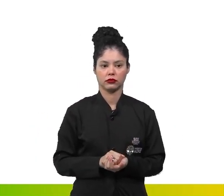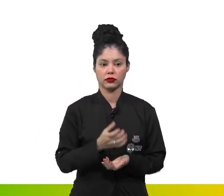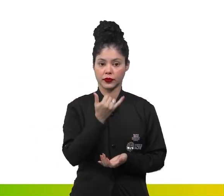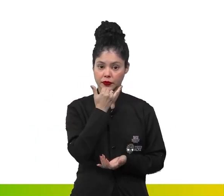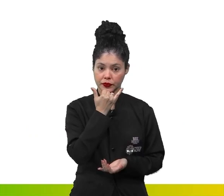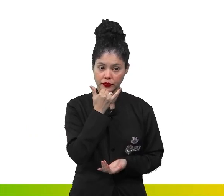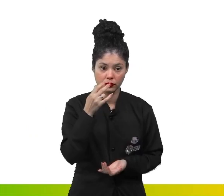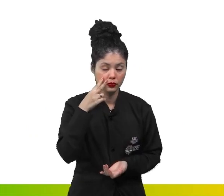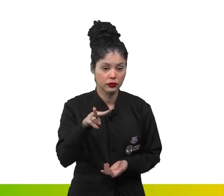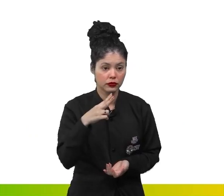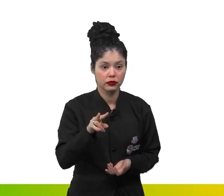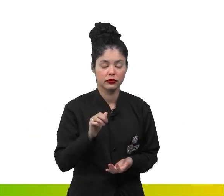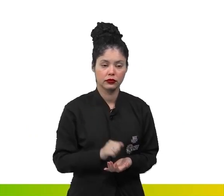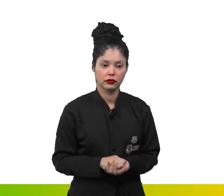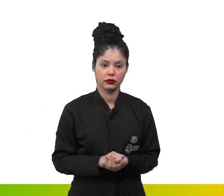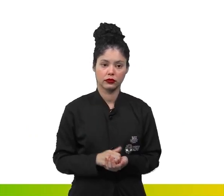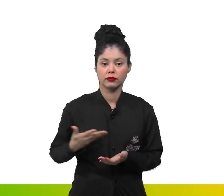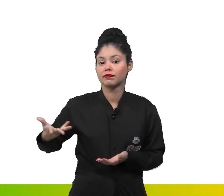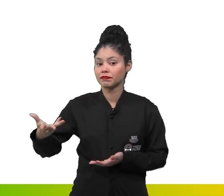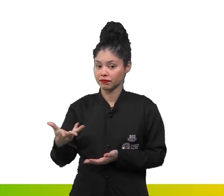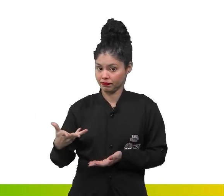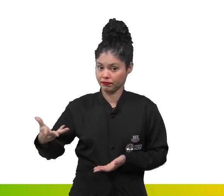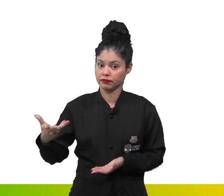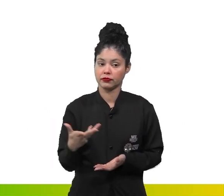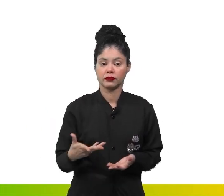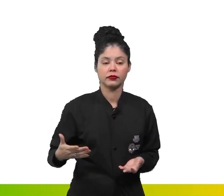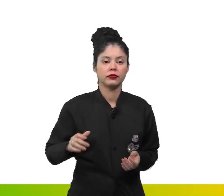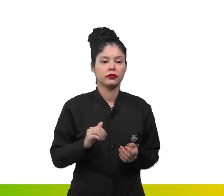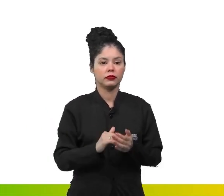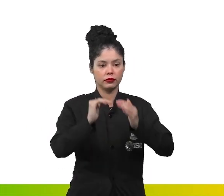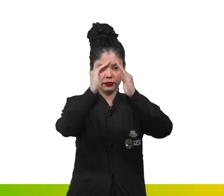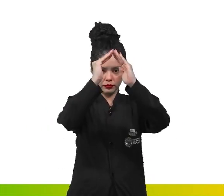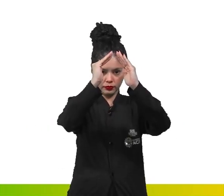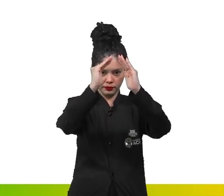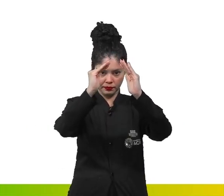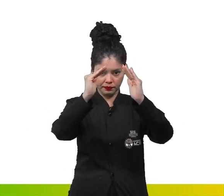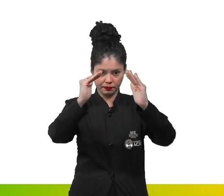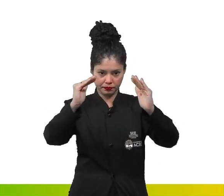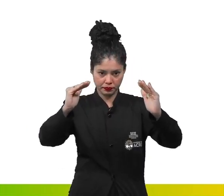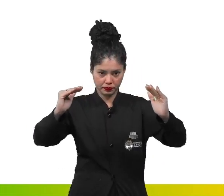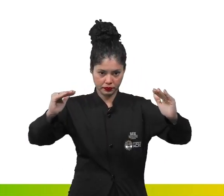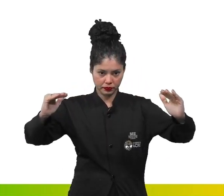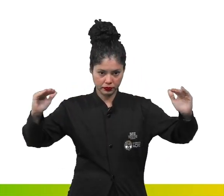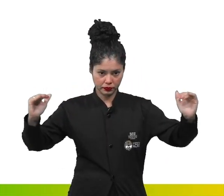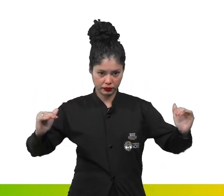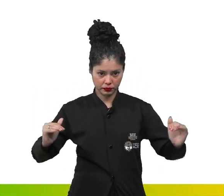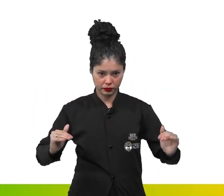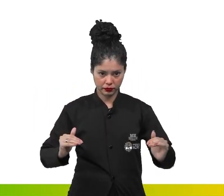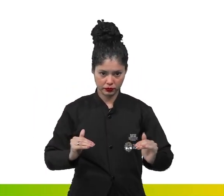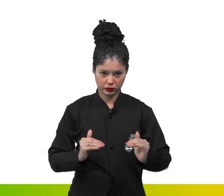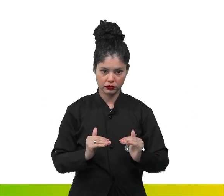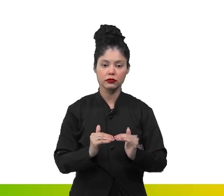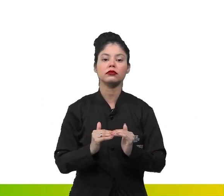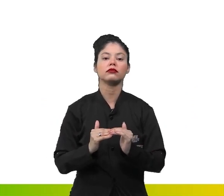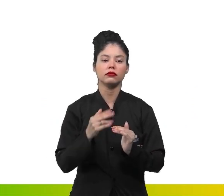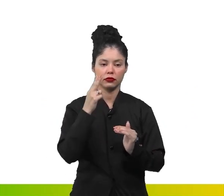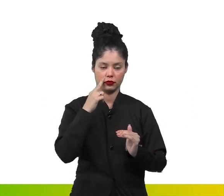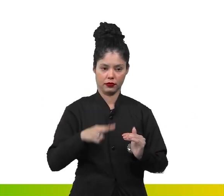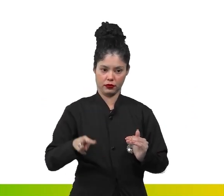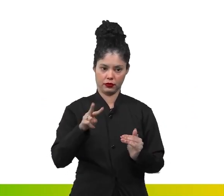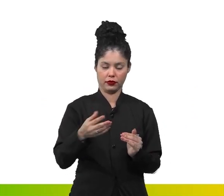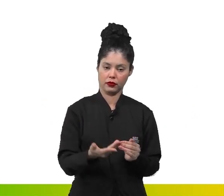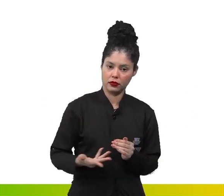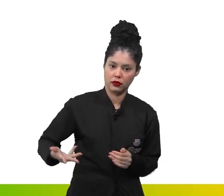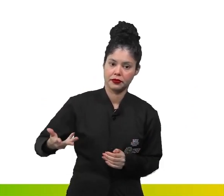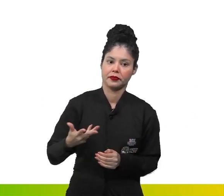a gente vai observar a base de uma pirâmide mais estreita. Se a gente for observar o ano em 2010, a gente vai ver a base